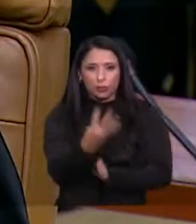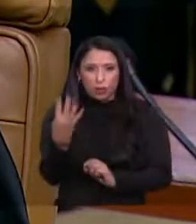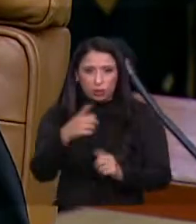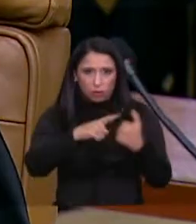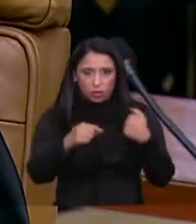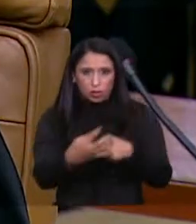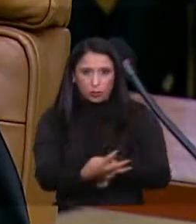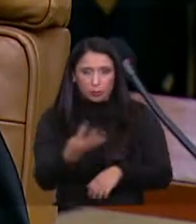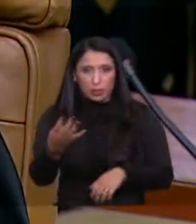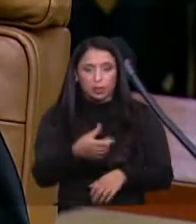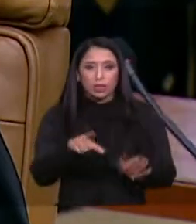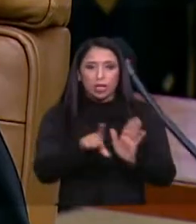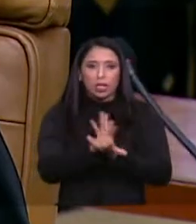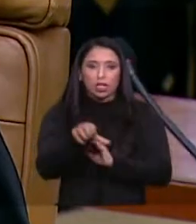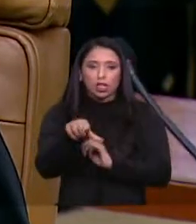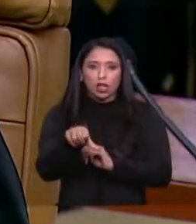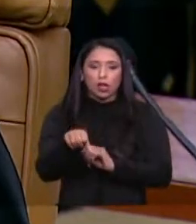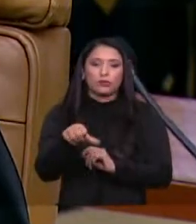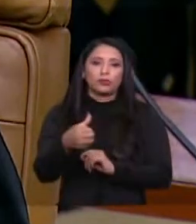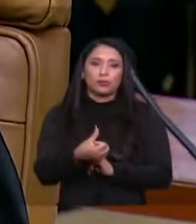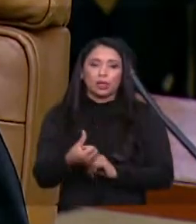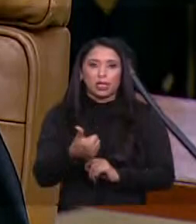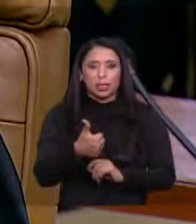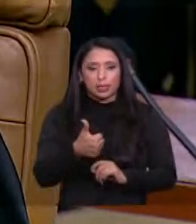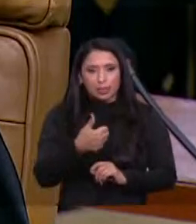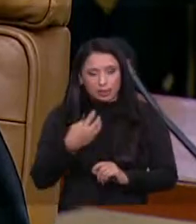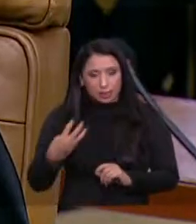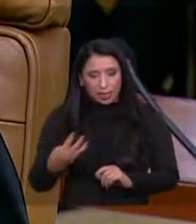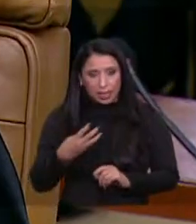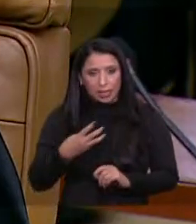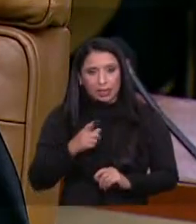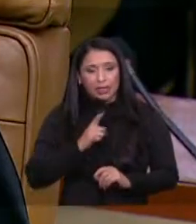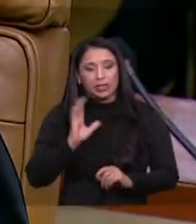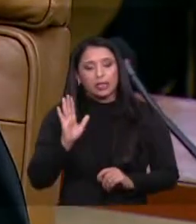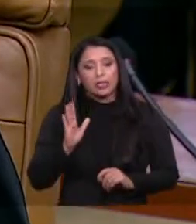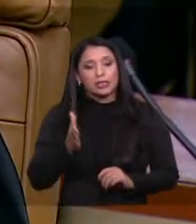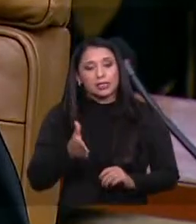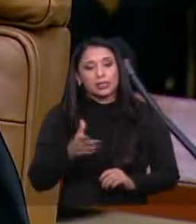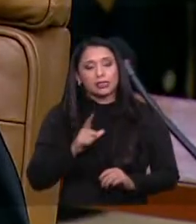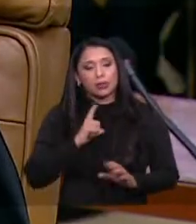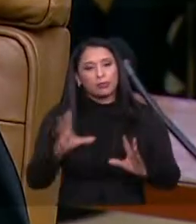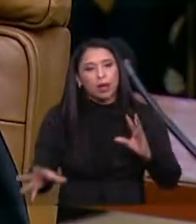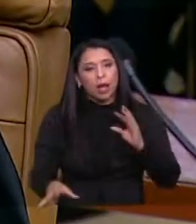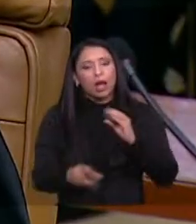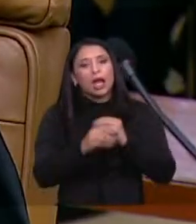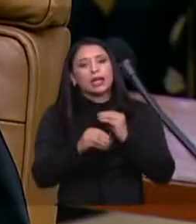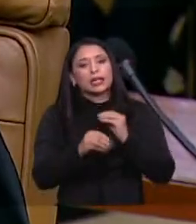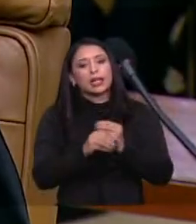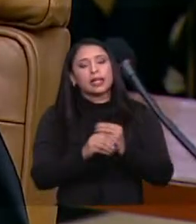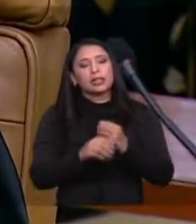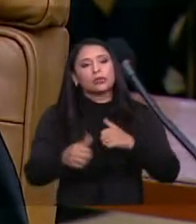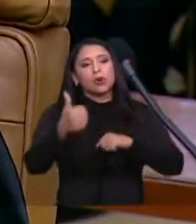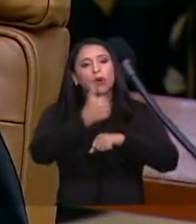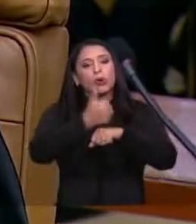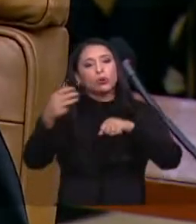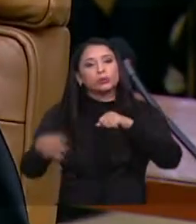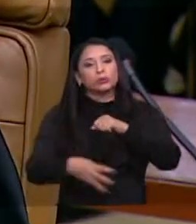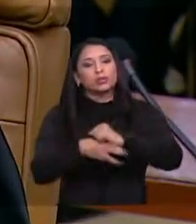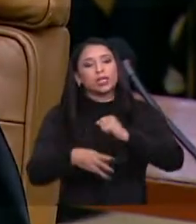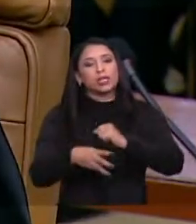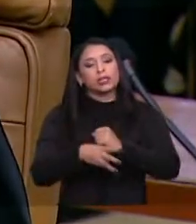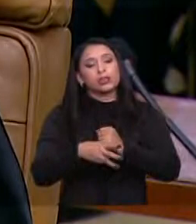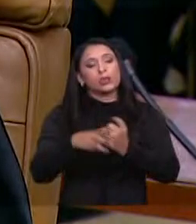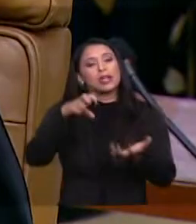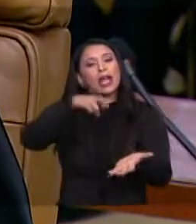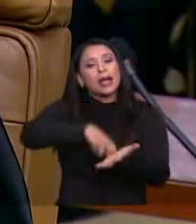primeiro da lei 9613 de 98 razão pela qual promova acréscimo da fração de um terço sobre a pena